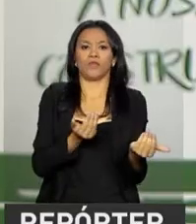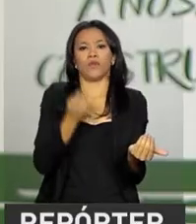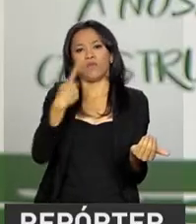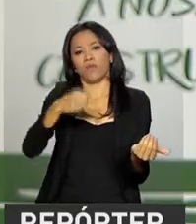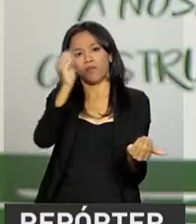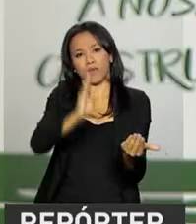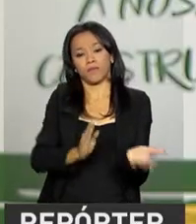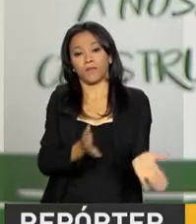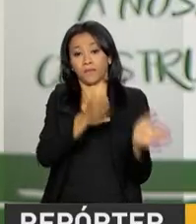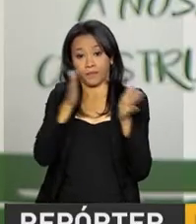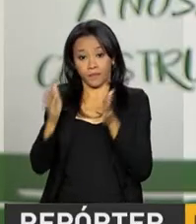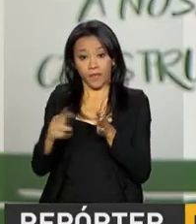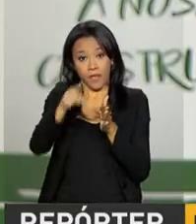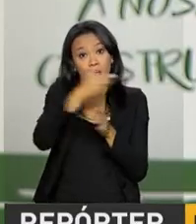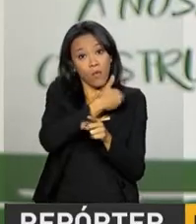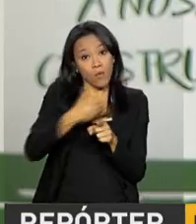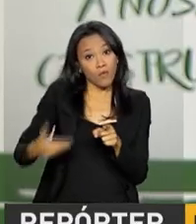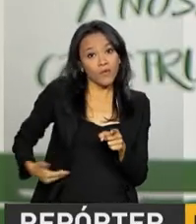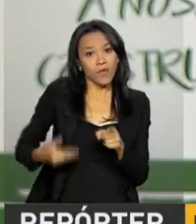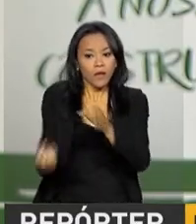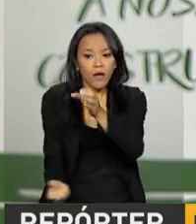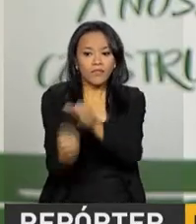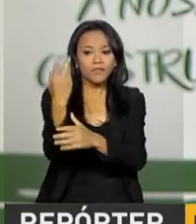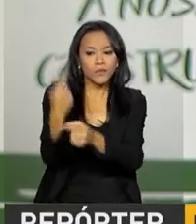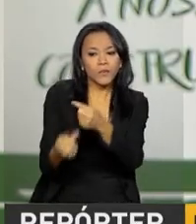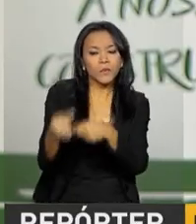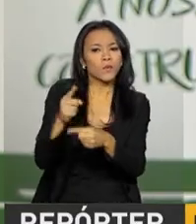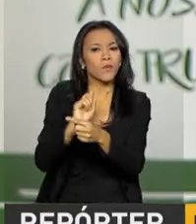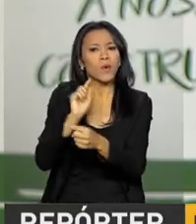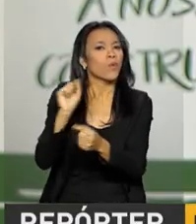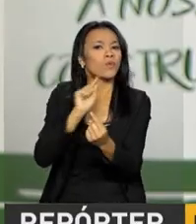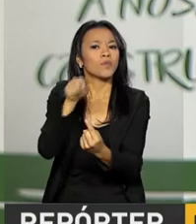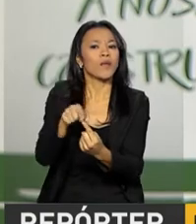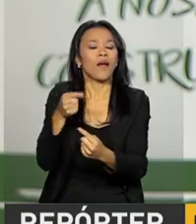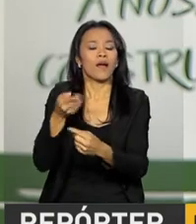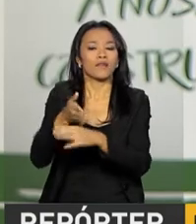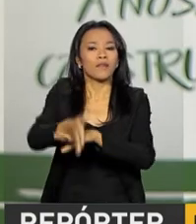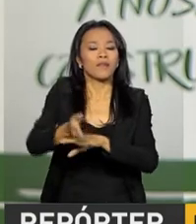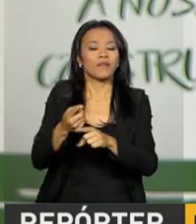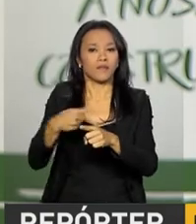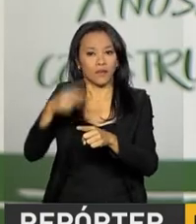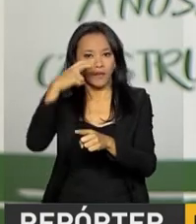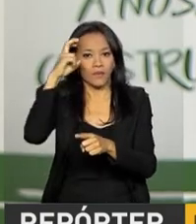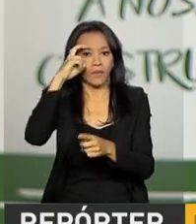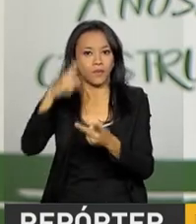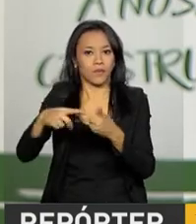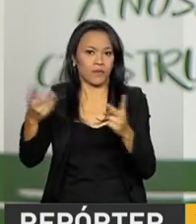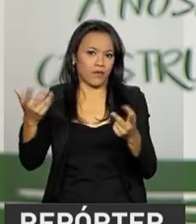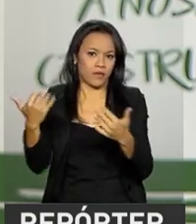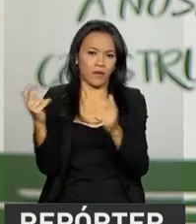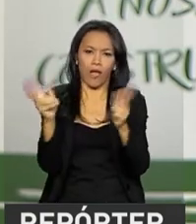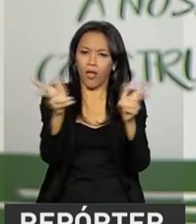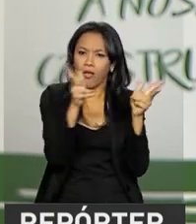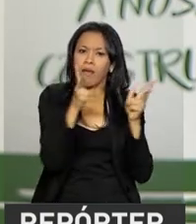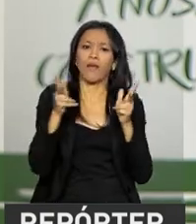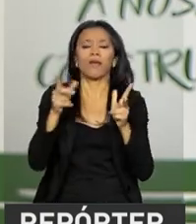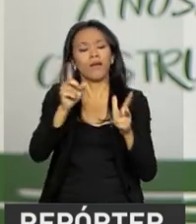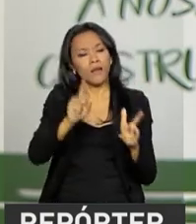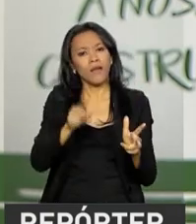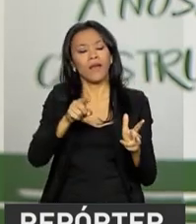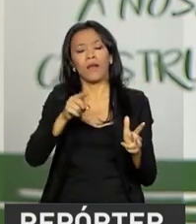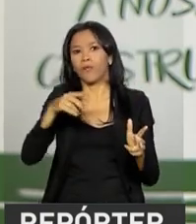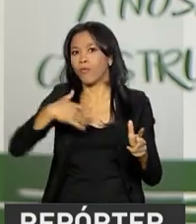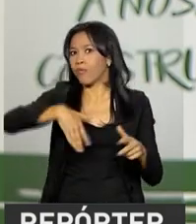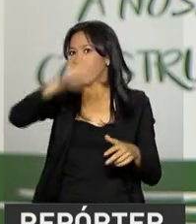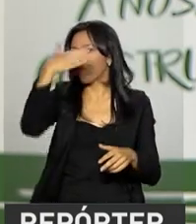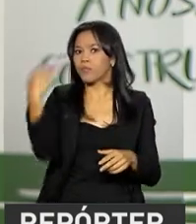governo implementando uma política pública de acesso à cultura, ao lazer e a mobilidade através do maior programa social da